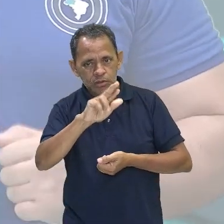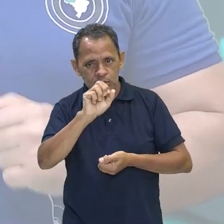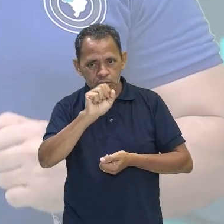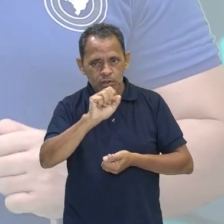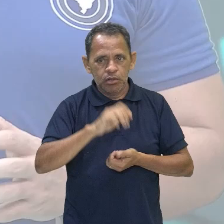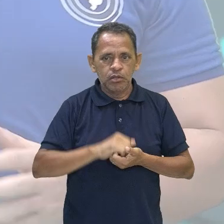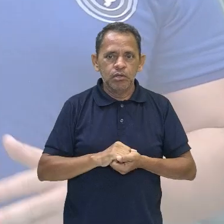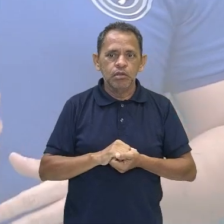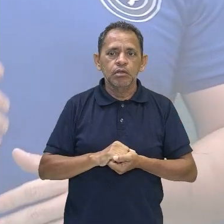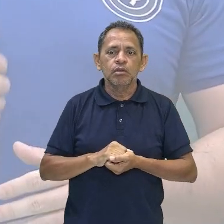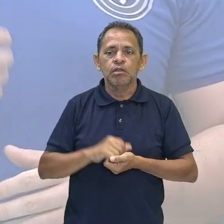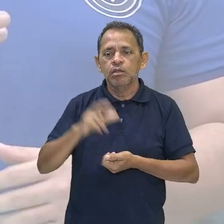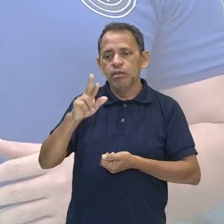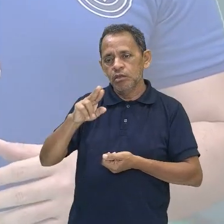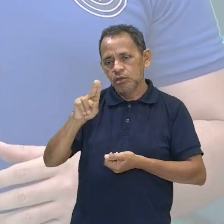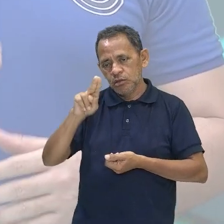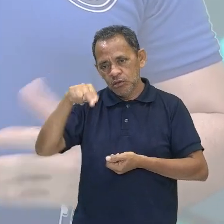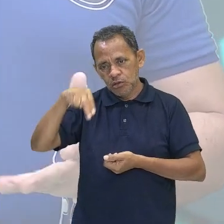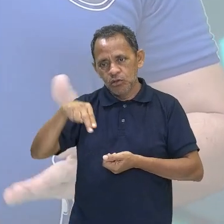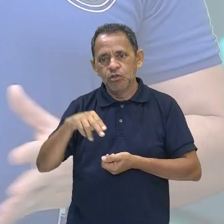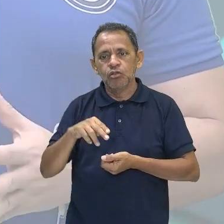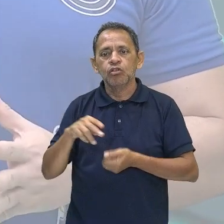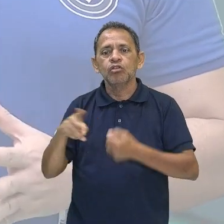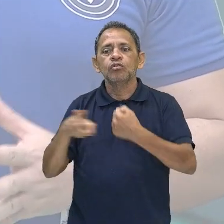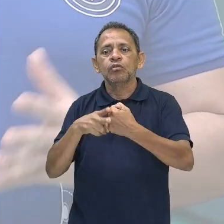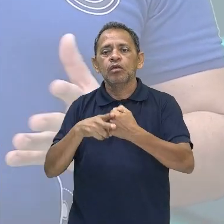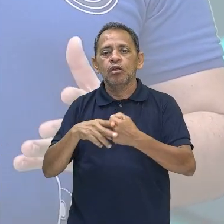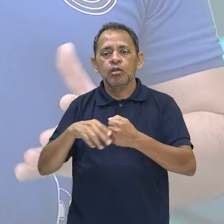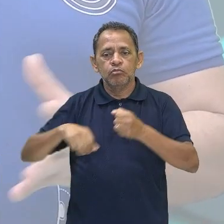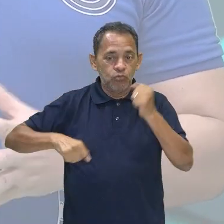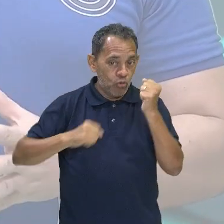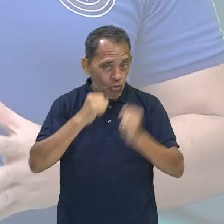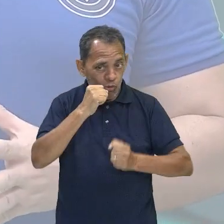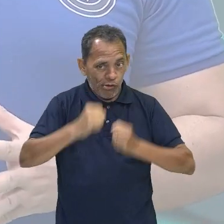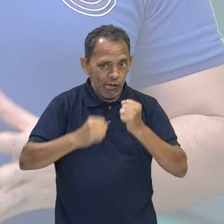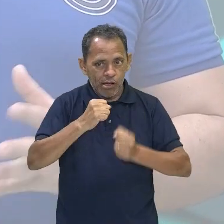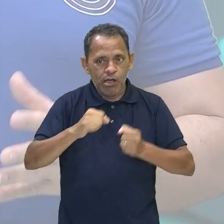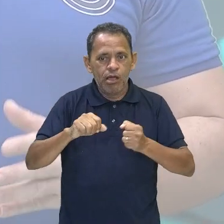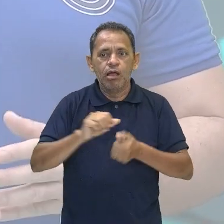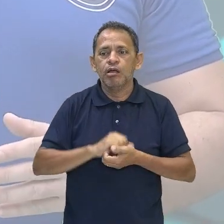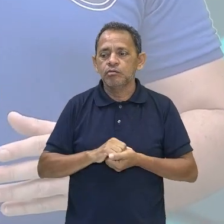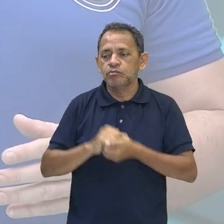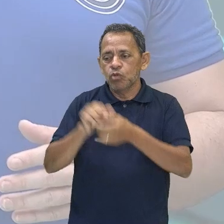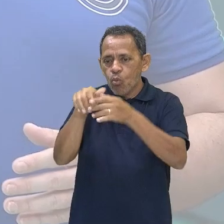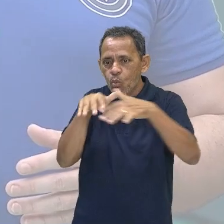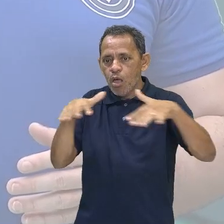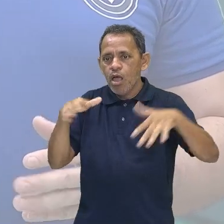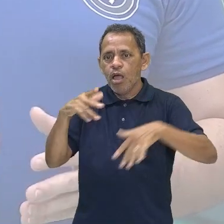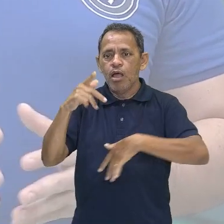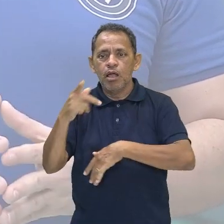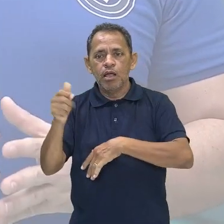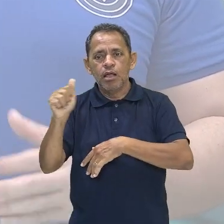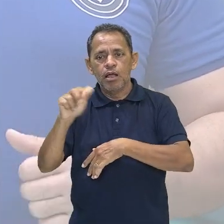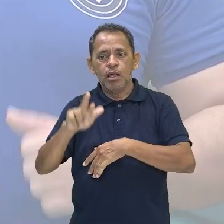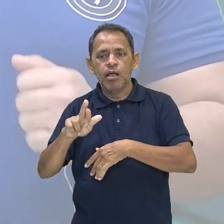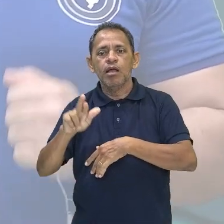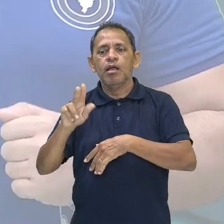correr, ok? E in the park é no parque. Ou seja, você